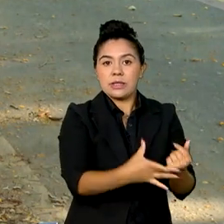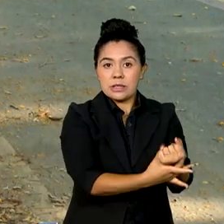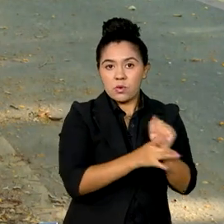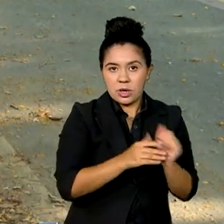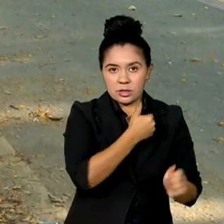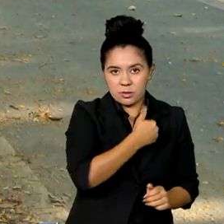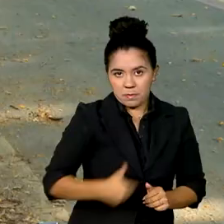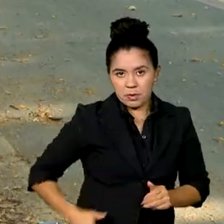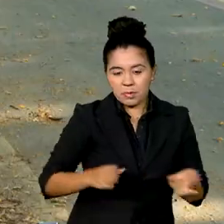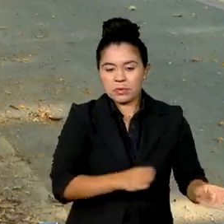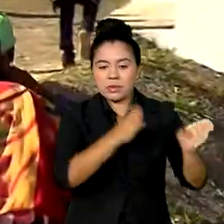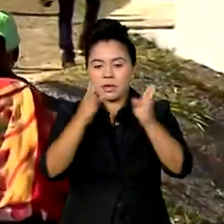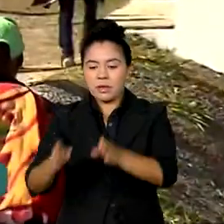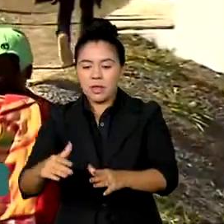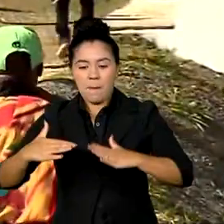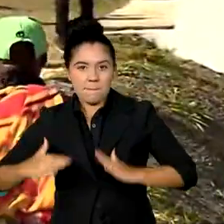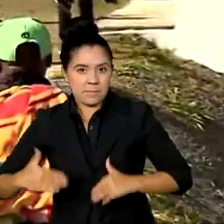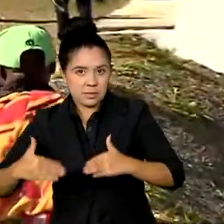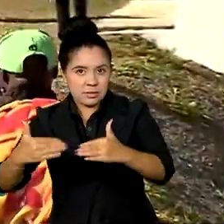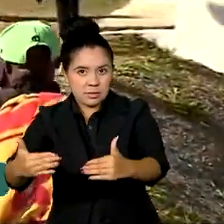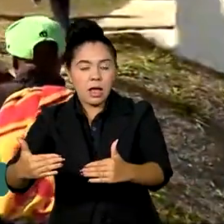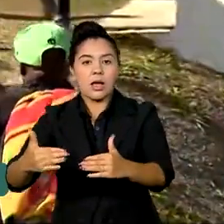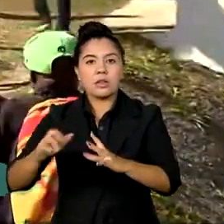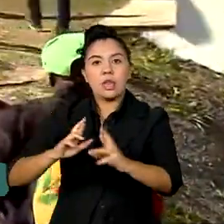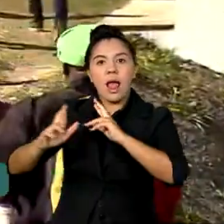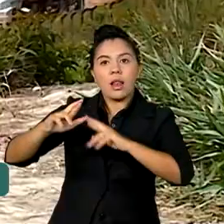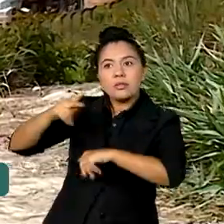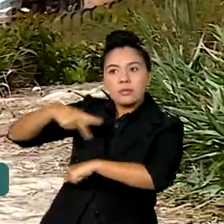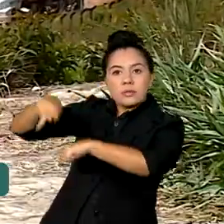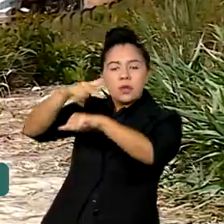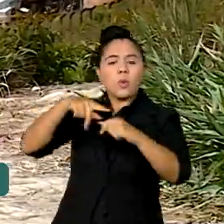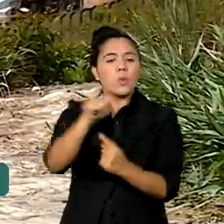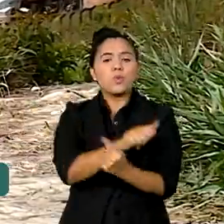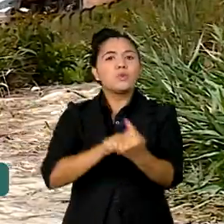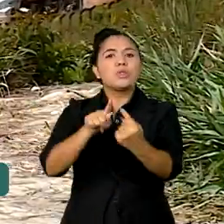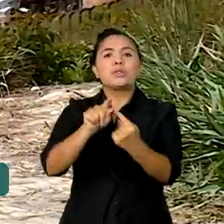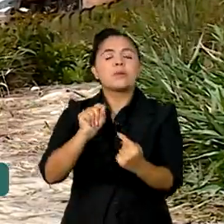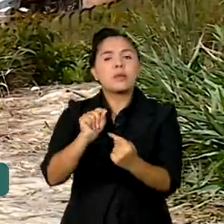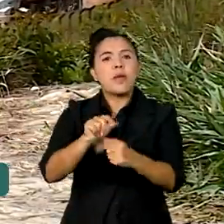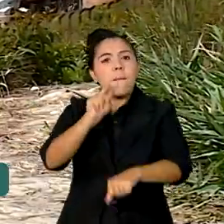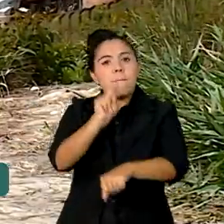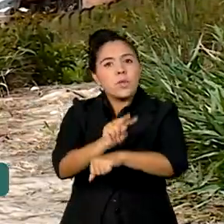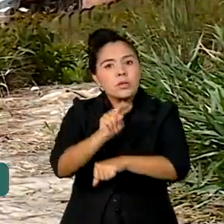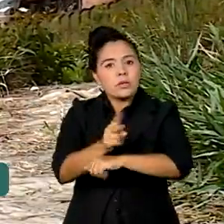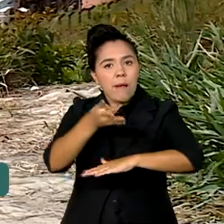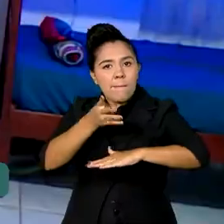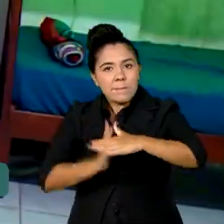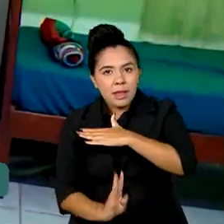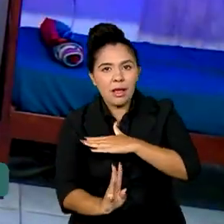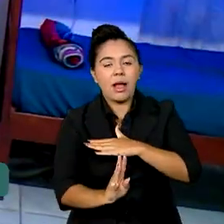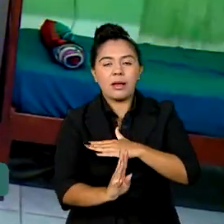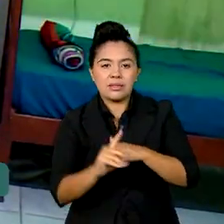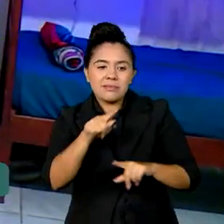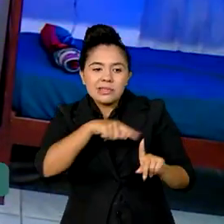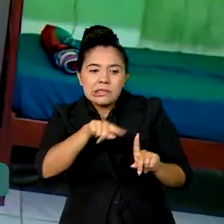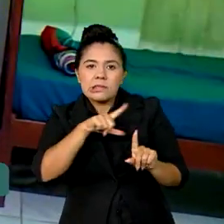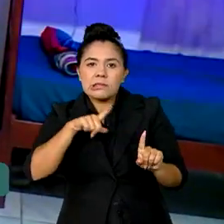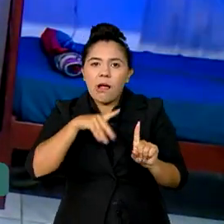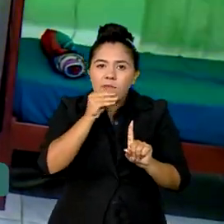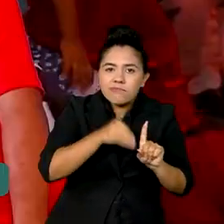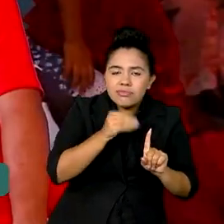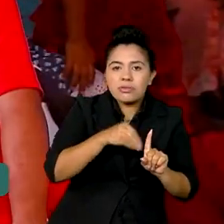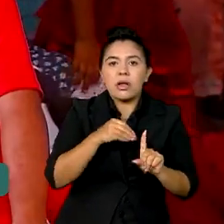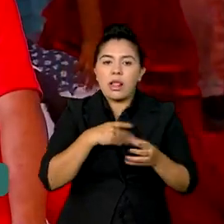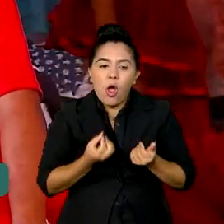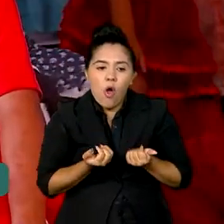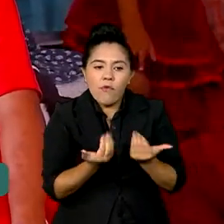e das Relações Exteriores. O objetivo é proteger migrantes em situação de vulnerabilidade e assegurar a eles proteção